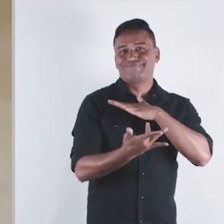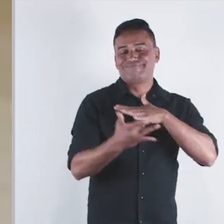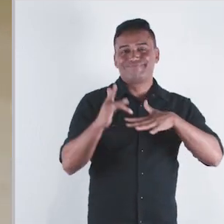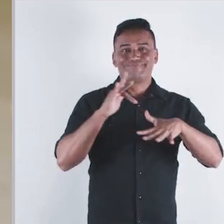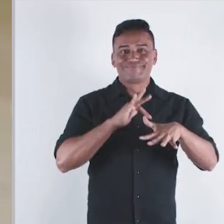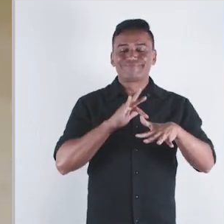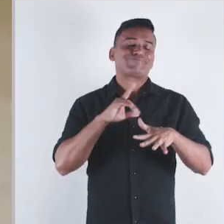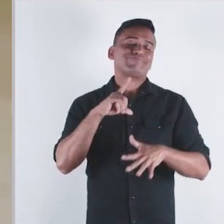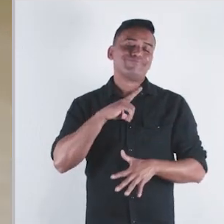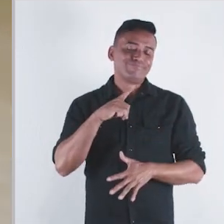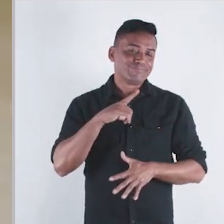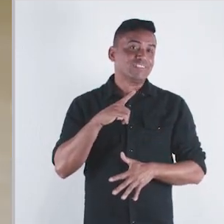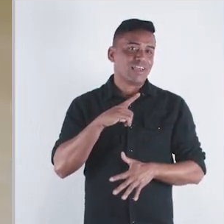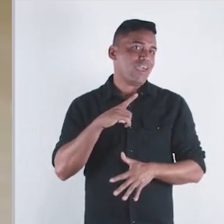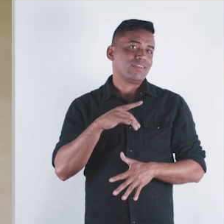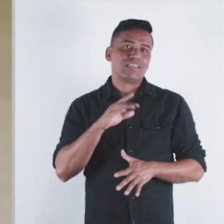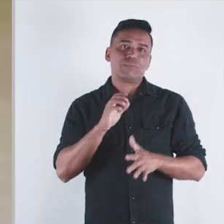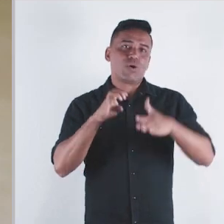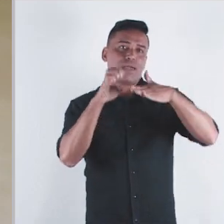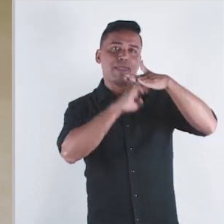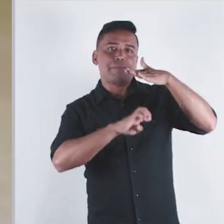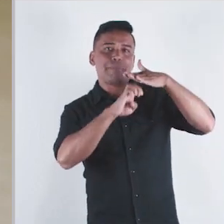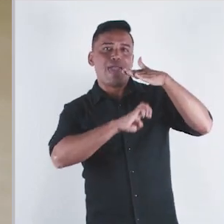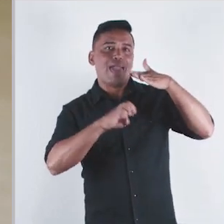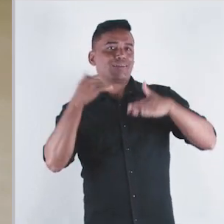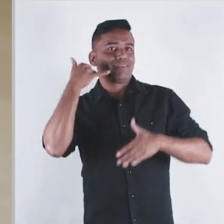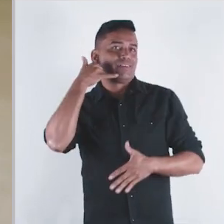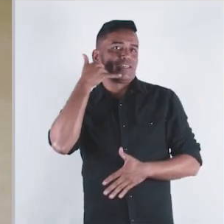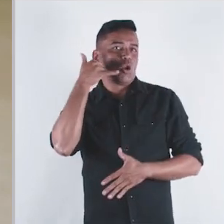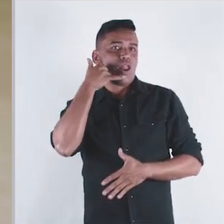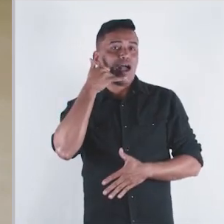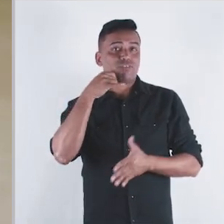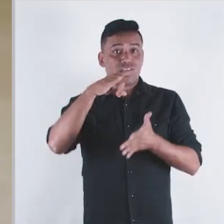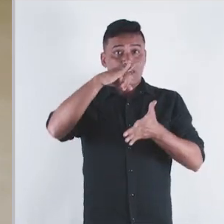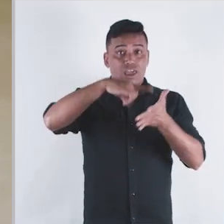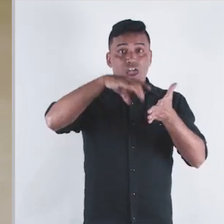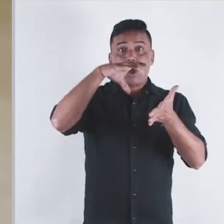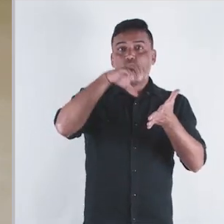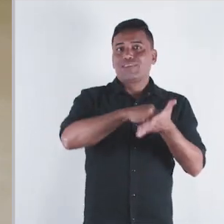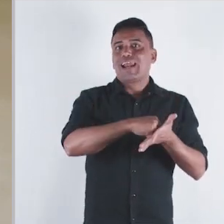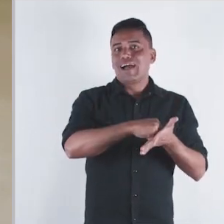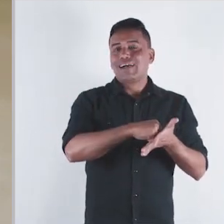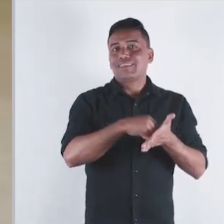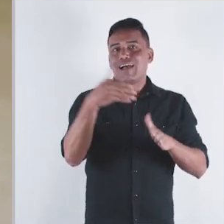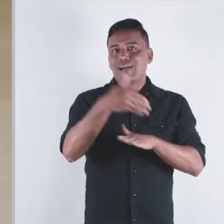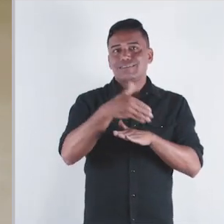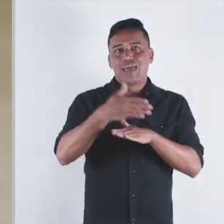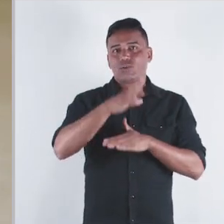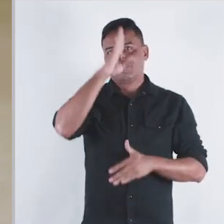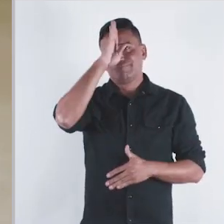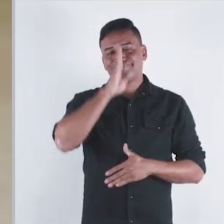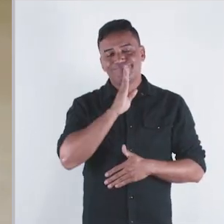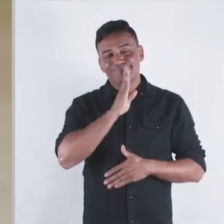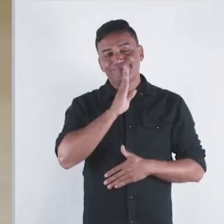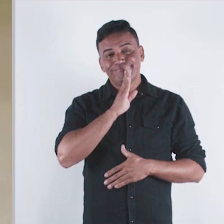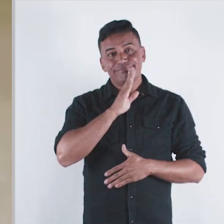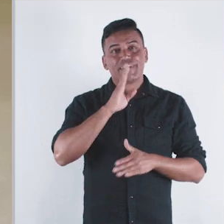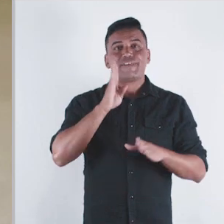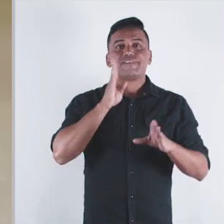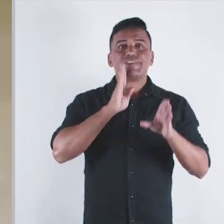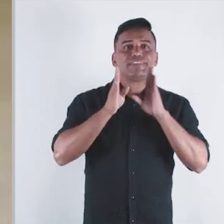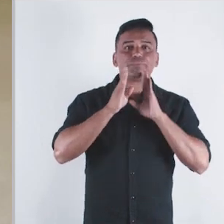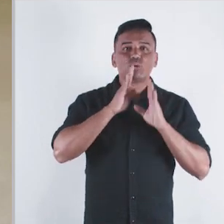de celular, né, quando você contrata, eles te dão acesso gratuito a